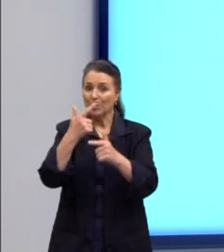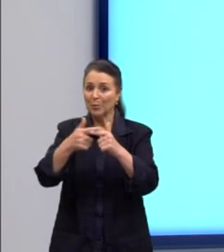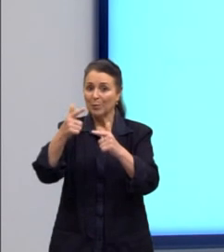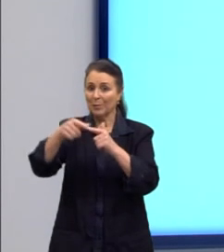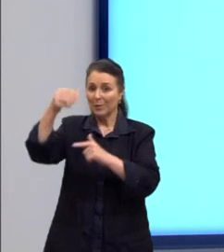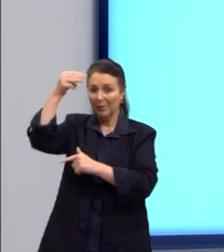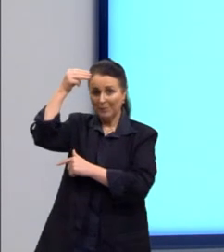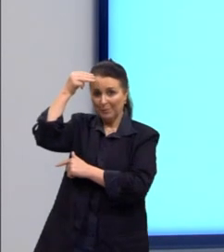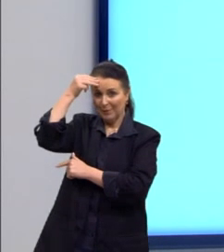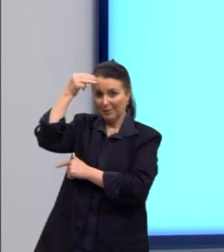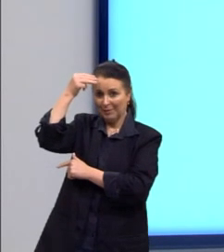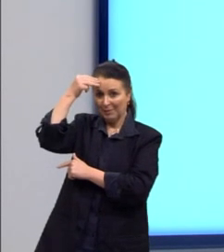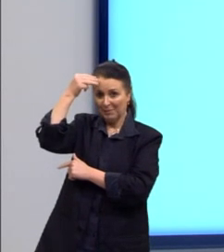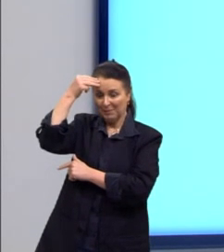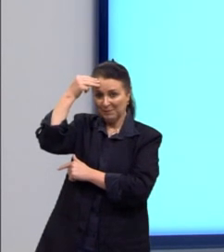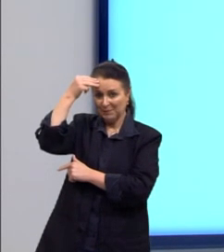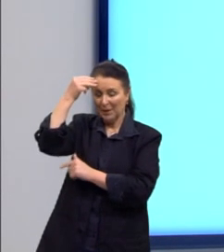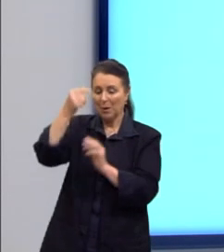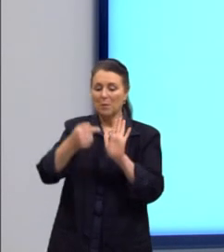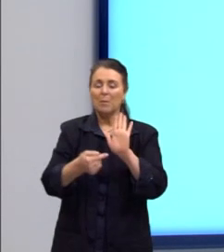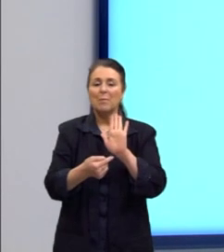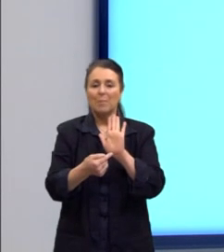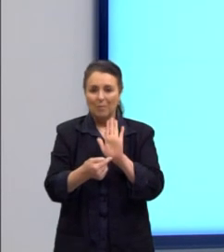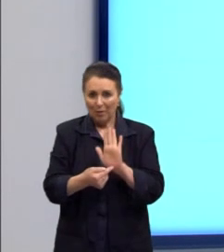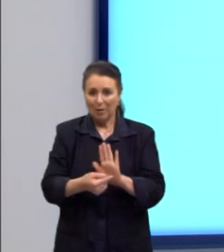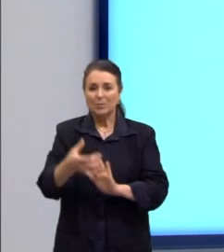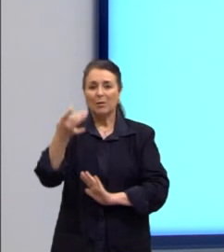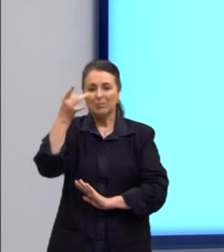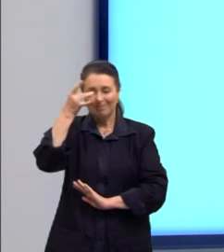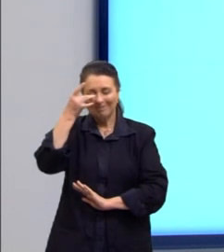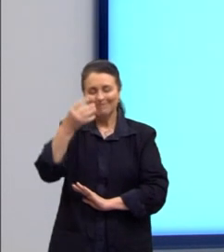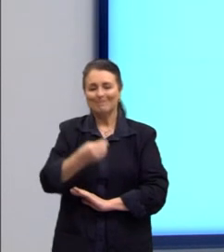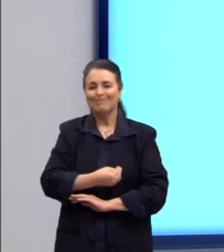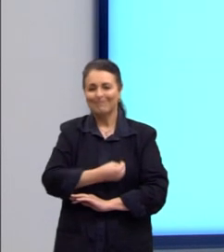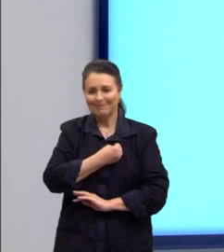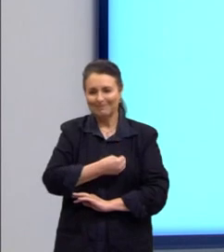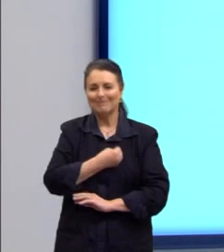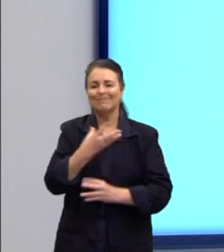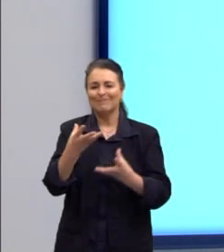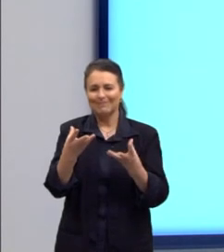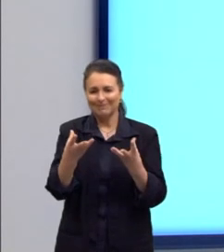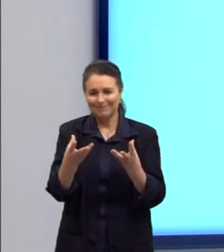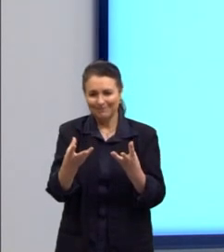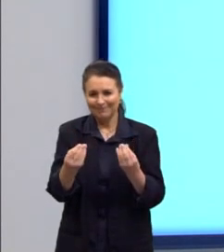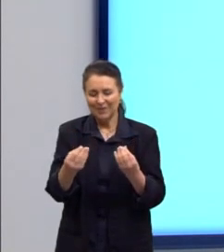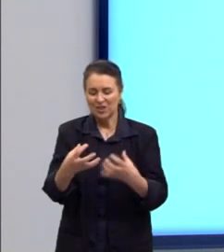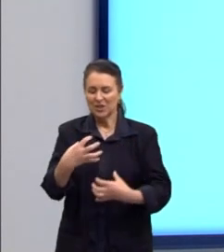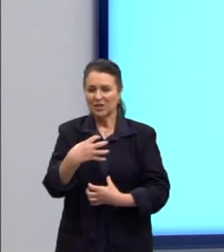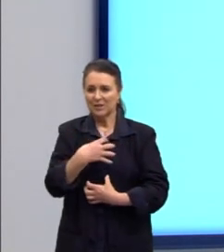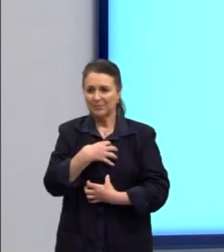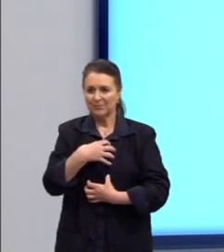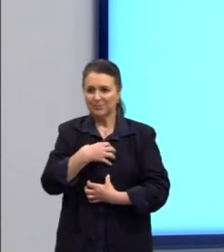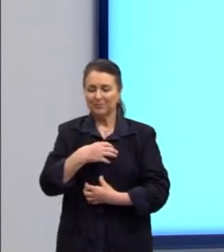mostram-se mais presentes do que se imagina E isso está presente